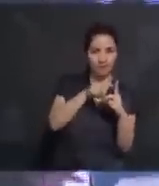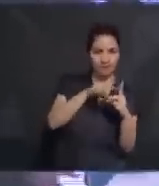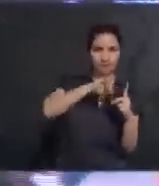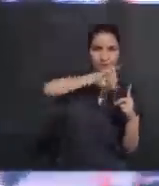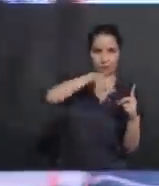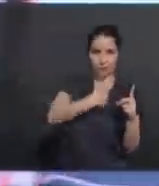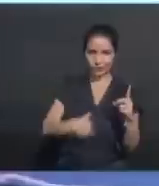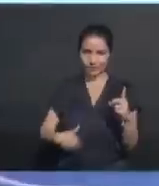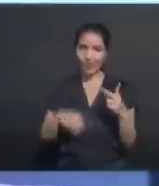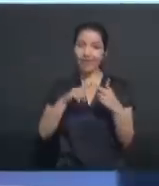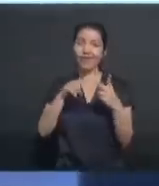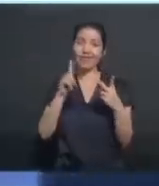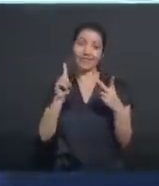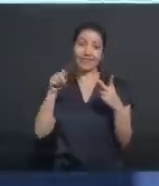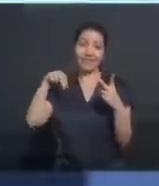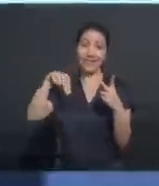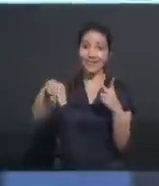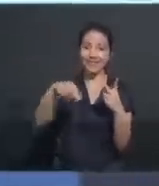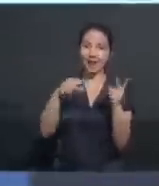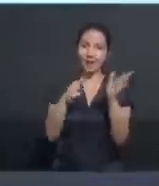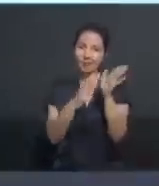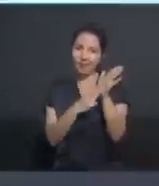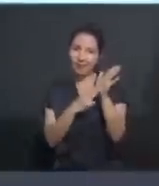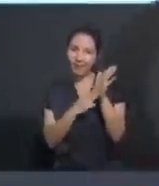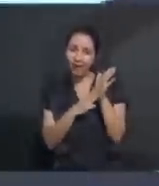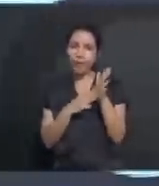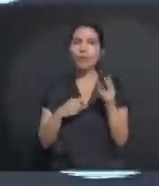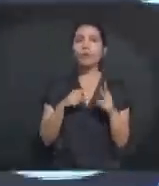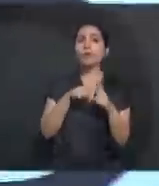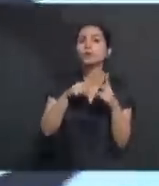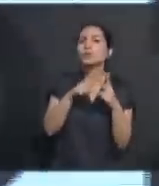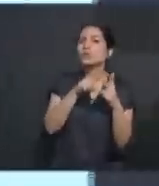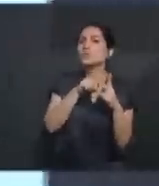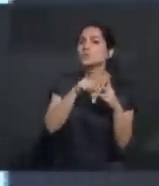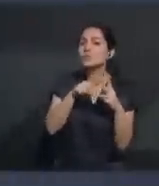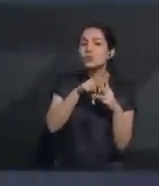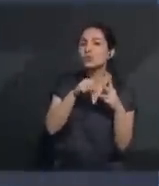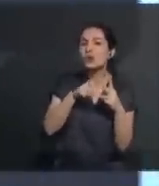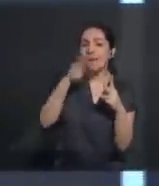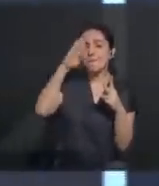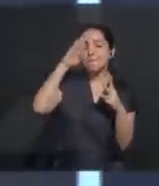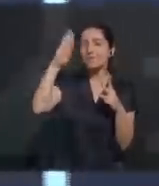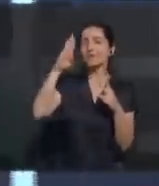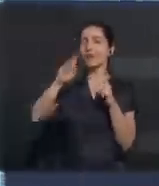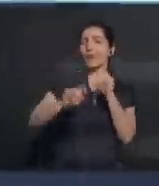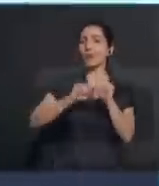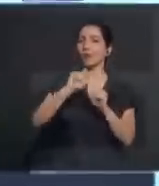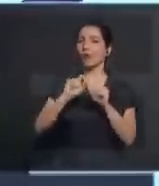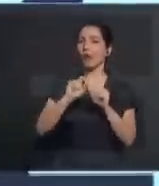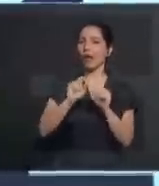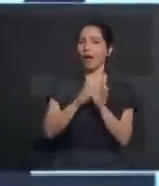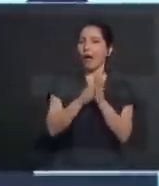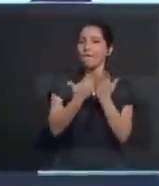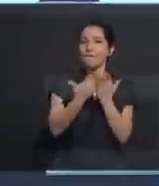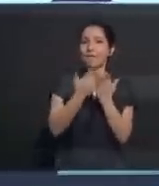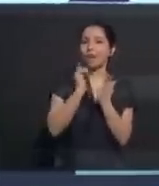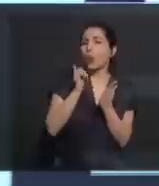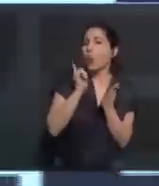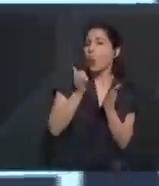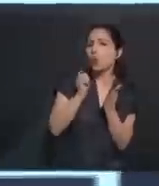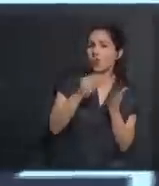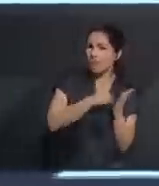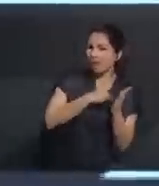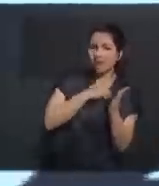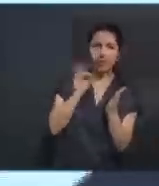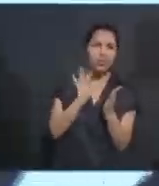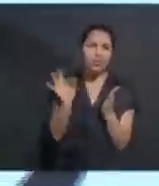Daniel. Dos grandes personagens da Bíblia, só existem dois sobre os quais a Bíblia não conta nenhum pecado.